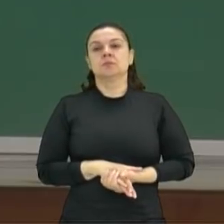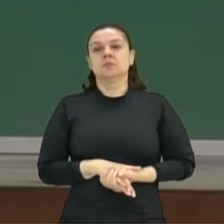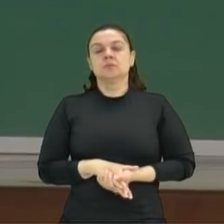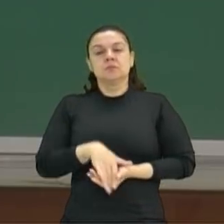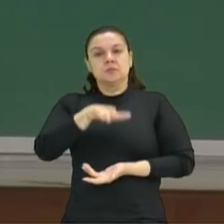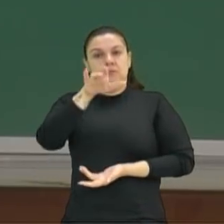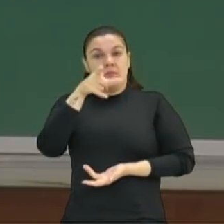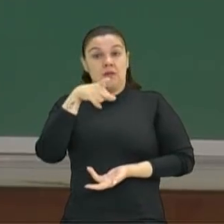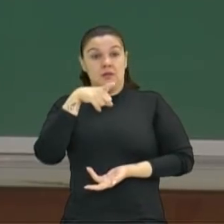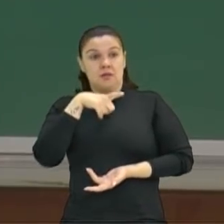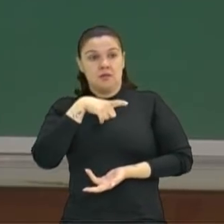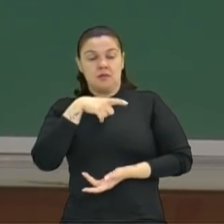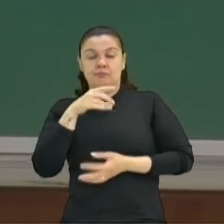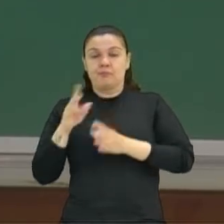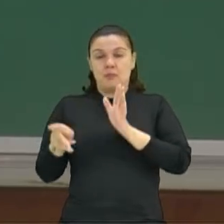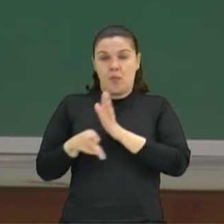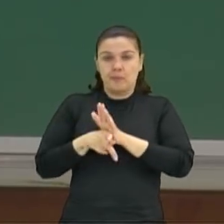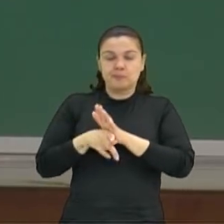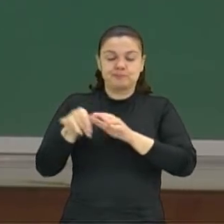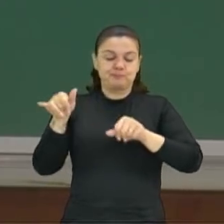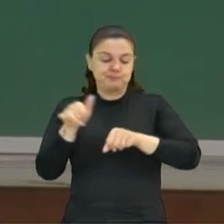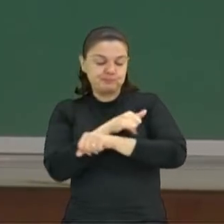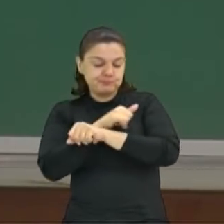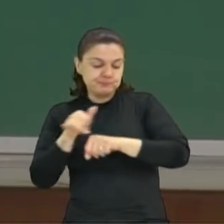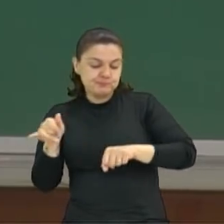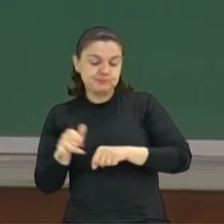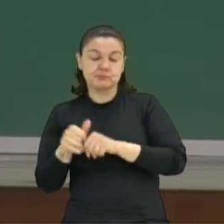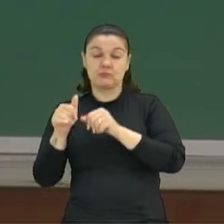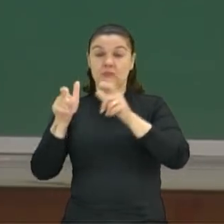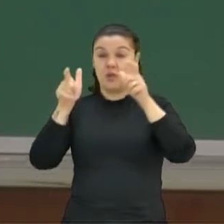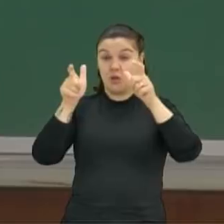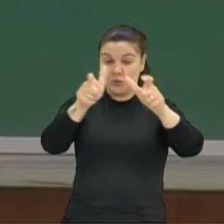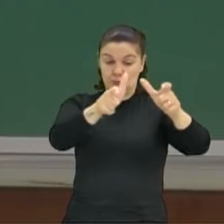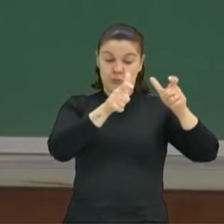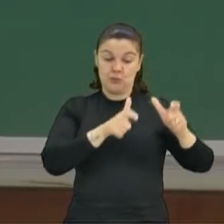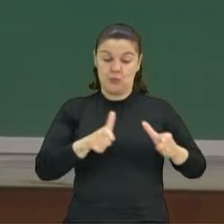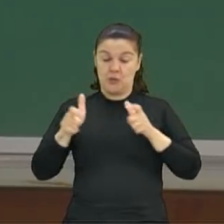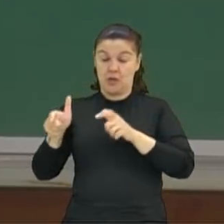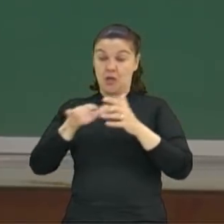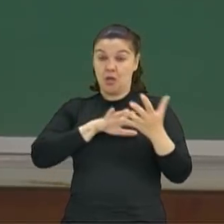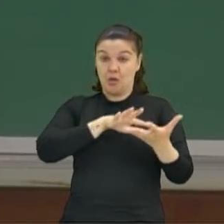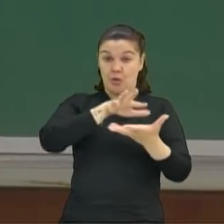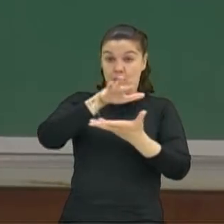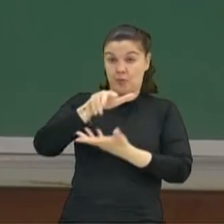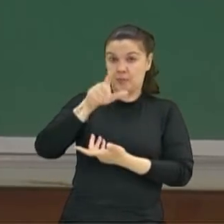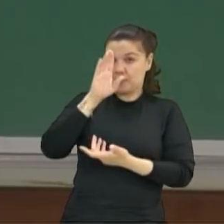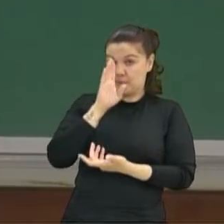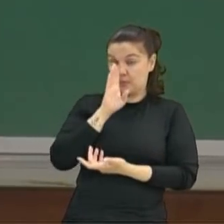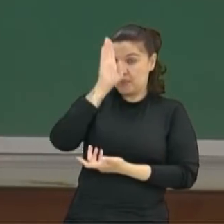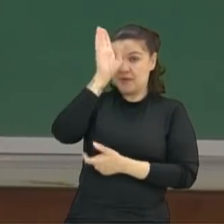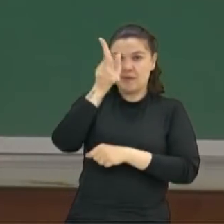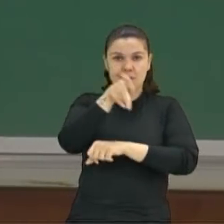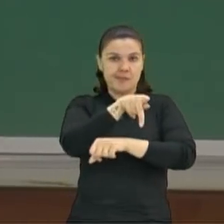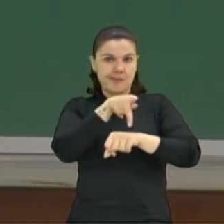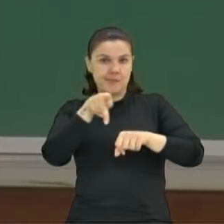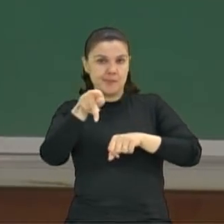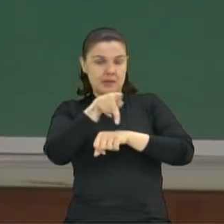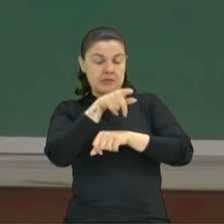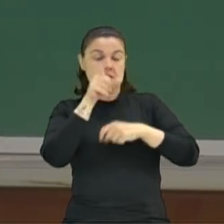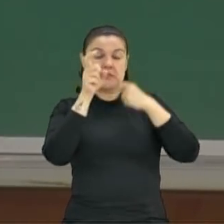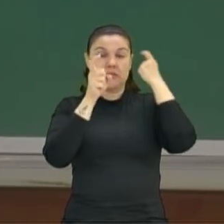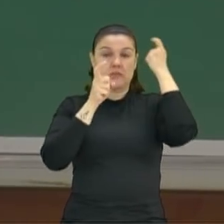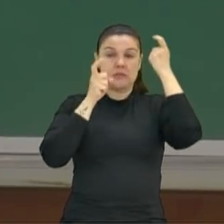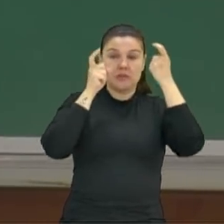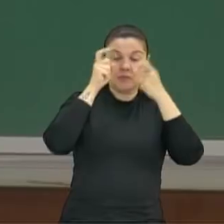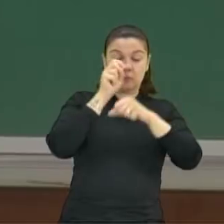Então, existem técnicas que são utilizadas em diversas regiões do mundo, em especial em países onde há